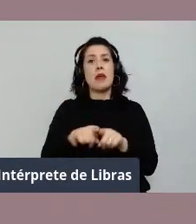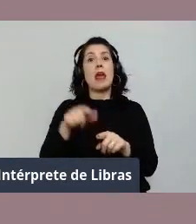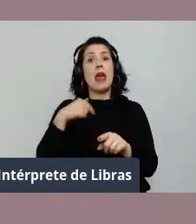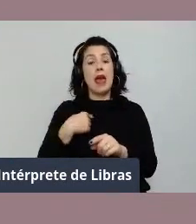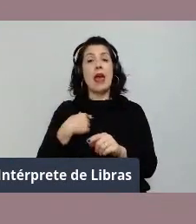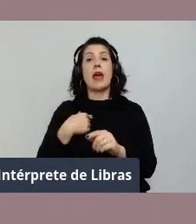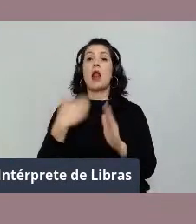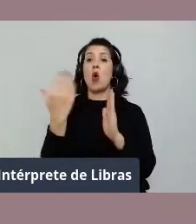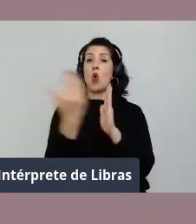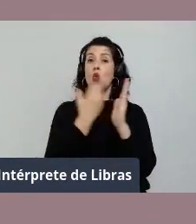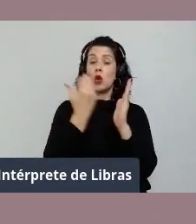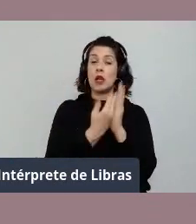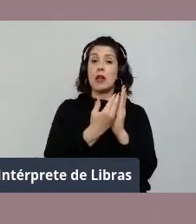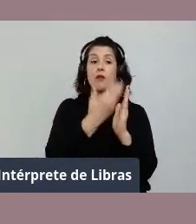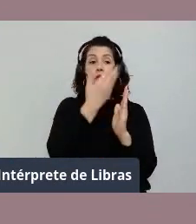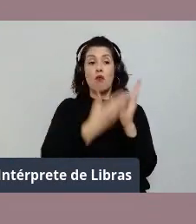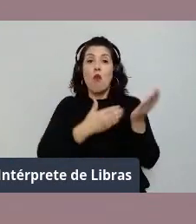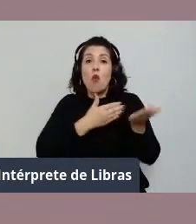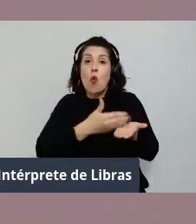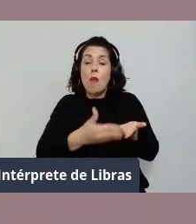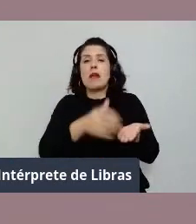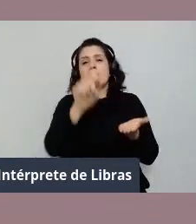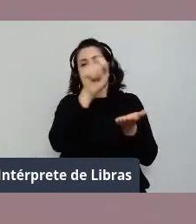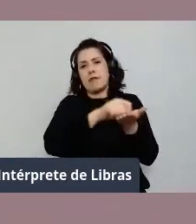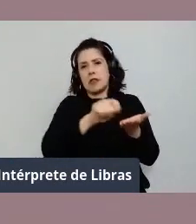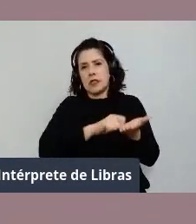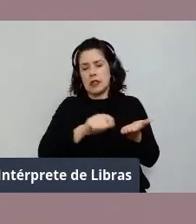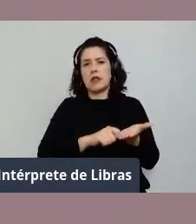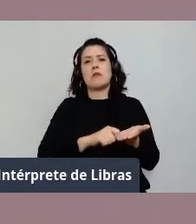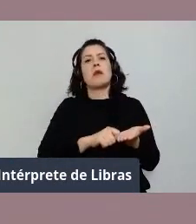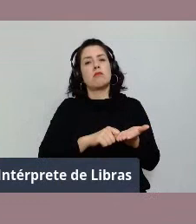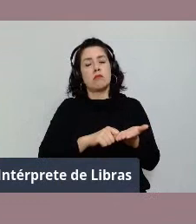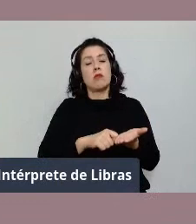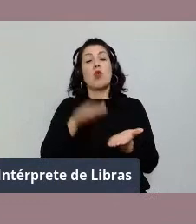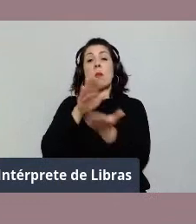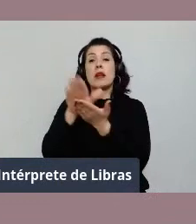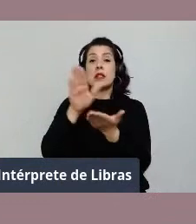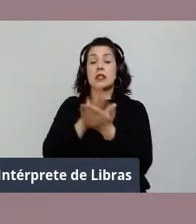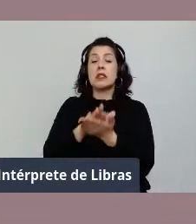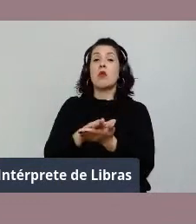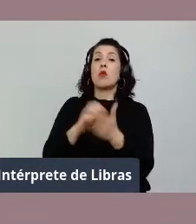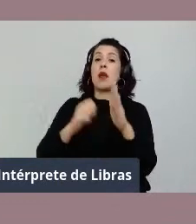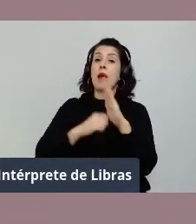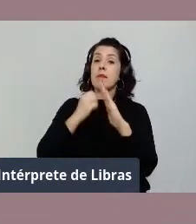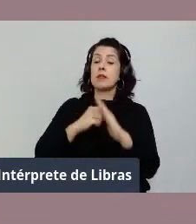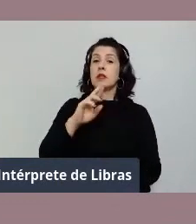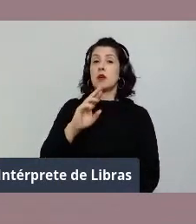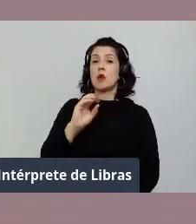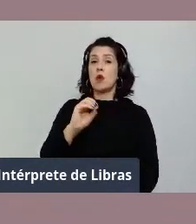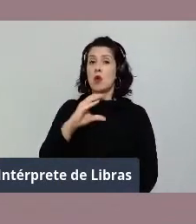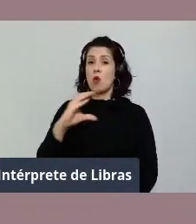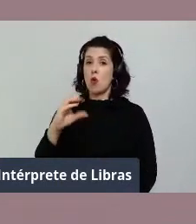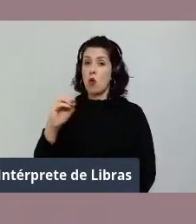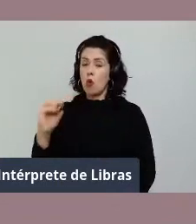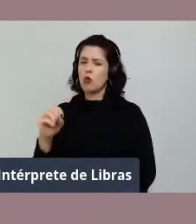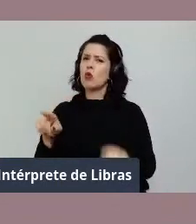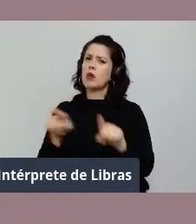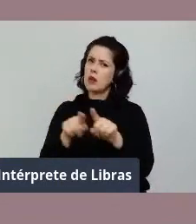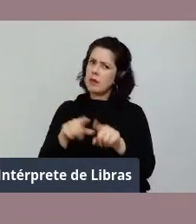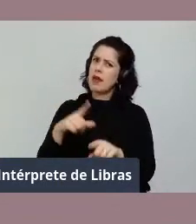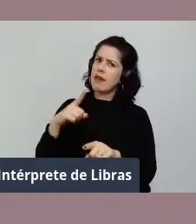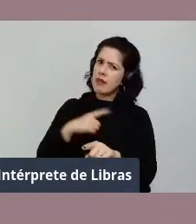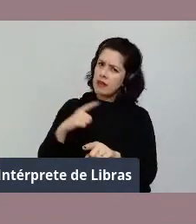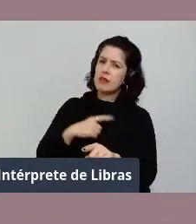prefácio de uma edição da Rocco, é uma nova edição que tem também parte dos manuscritos.